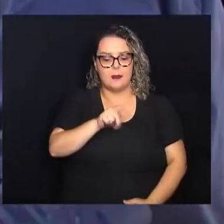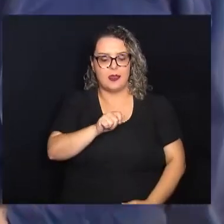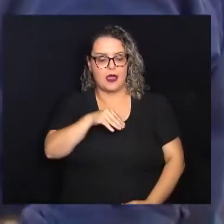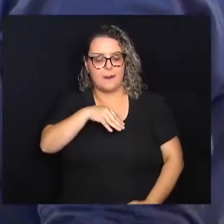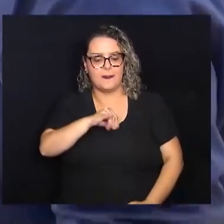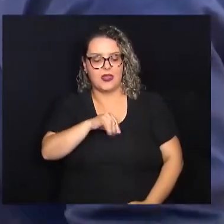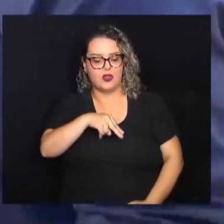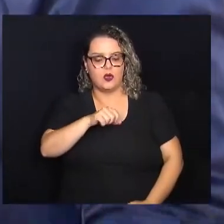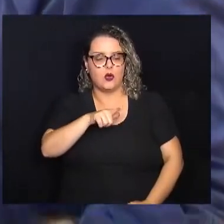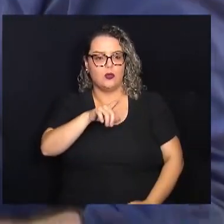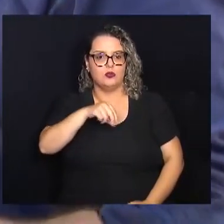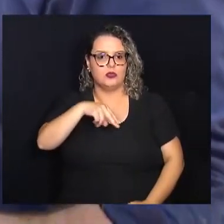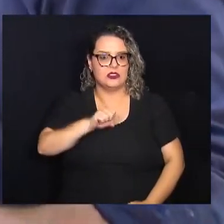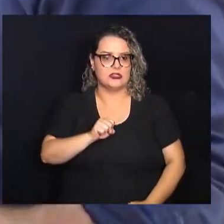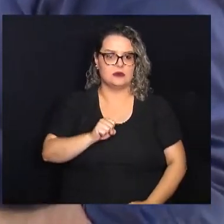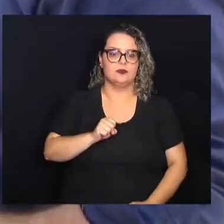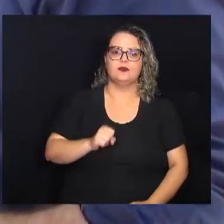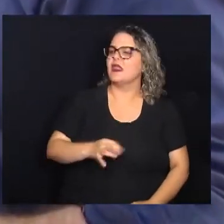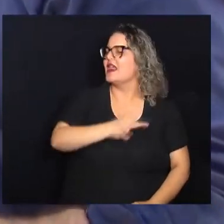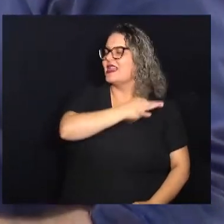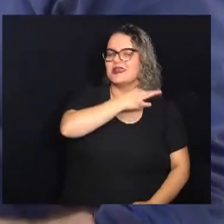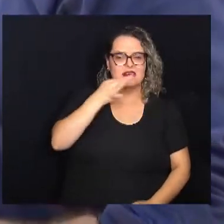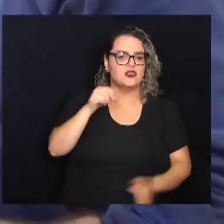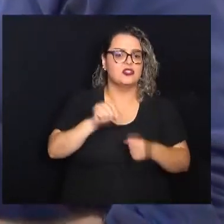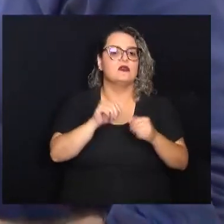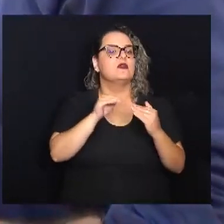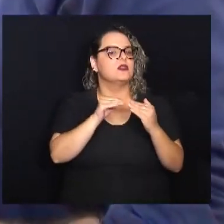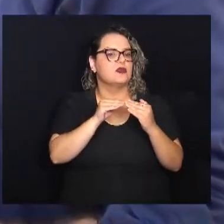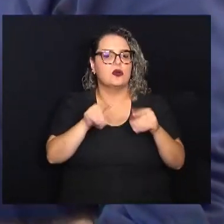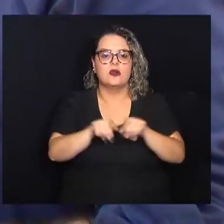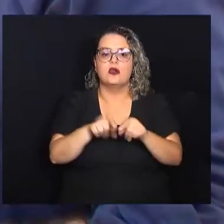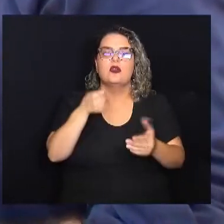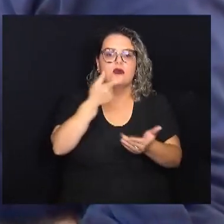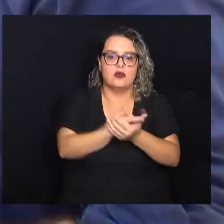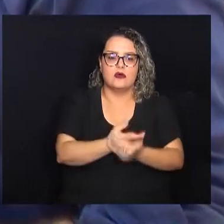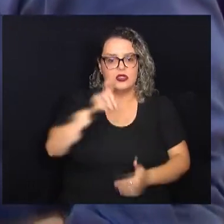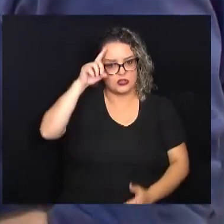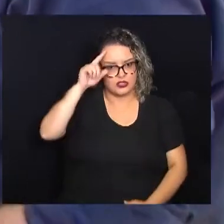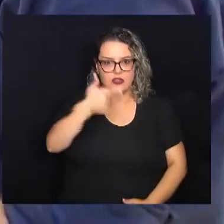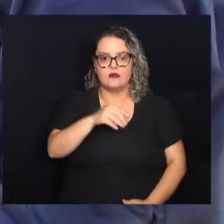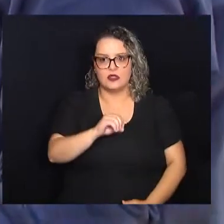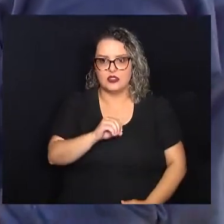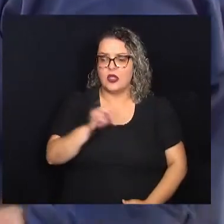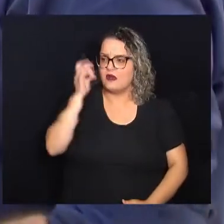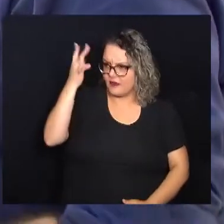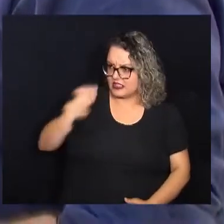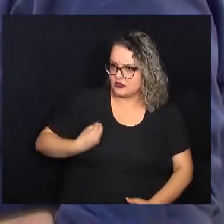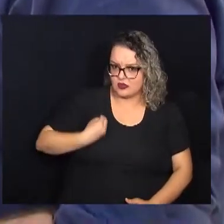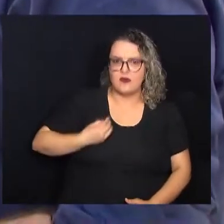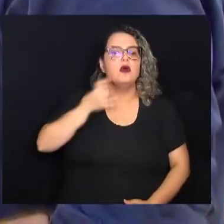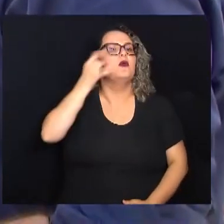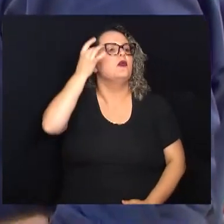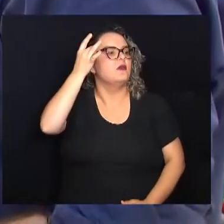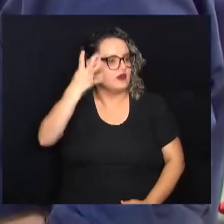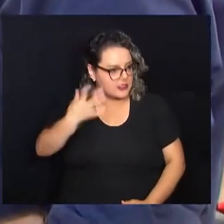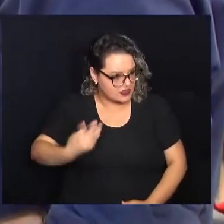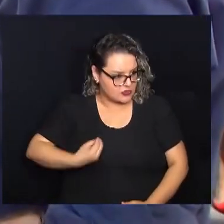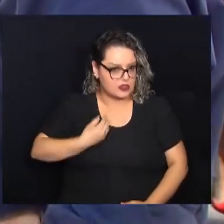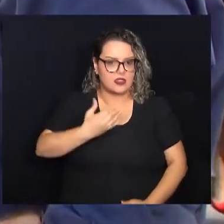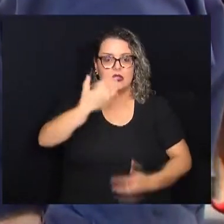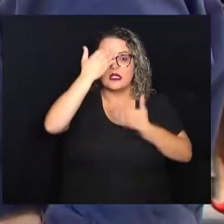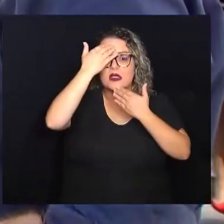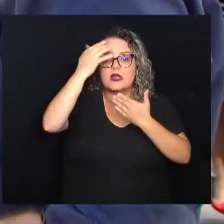atendimento? Excelente, excelente. Já fiz acordo também, já vou pagar agora dia 20. Facilitou sua vida? Facilitou demais, graças